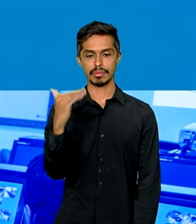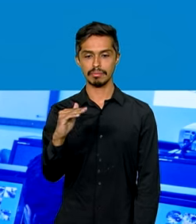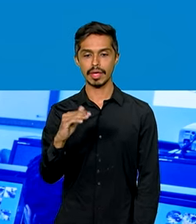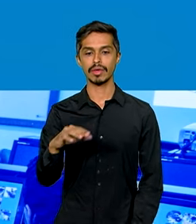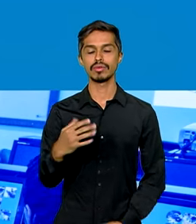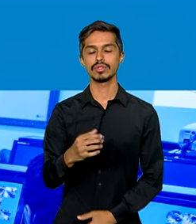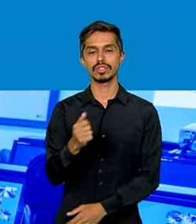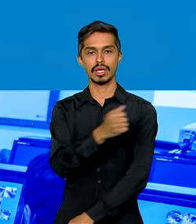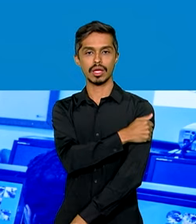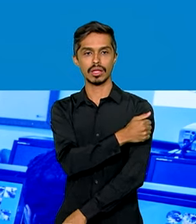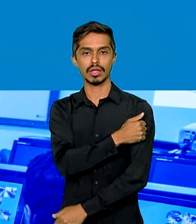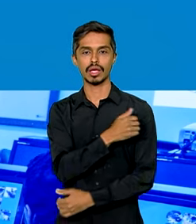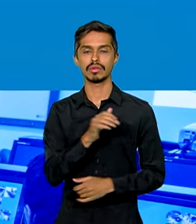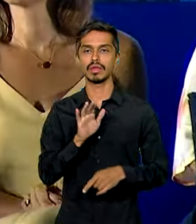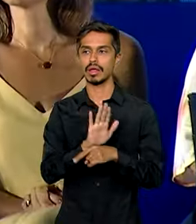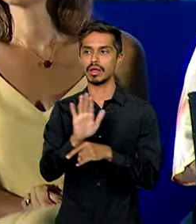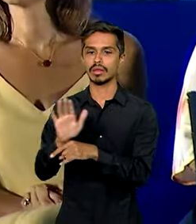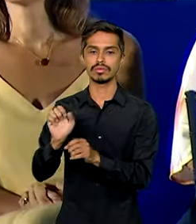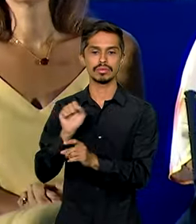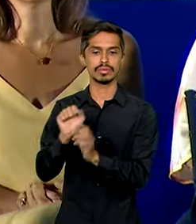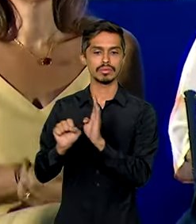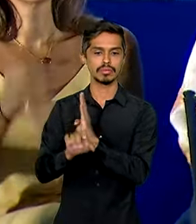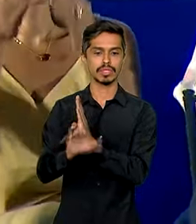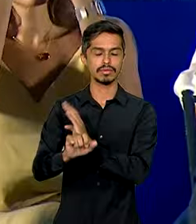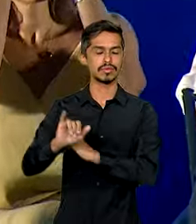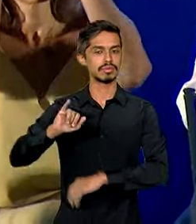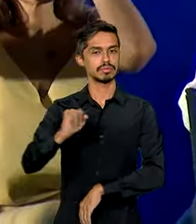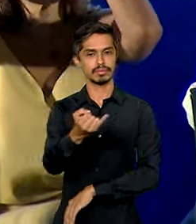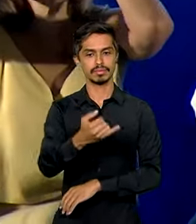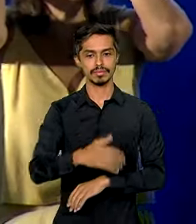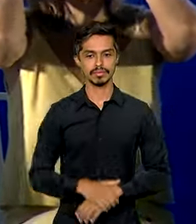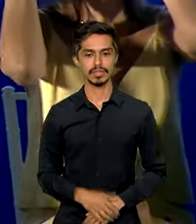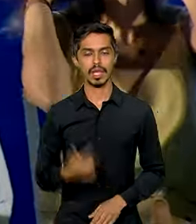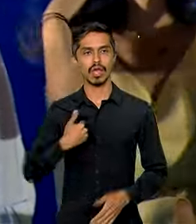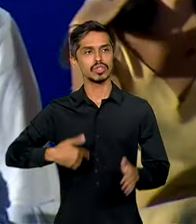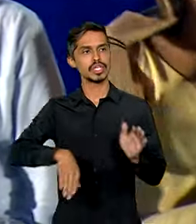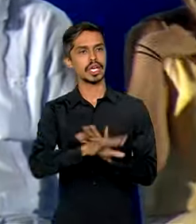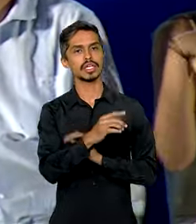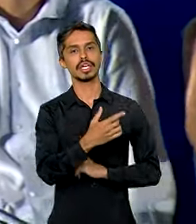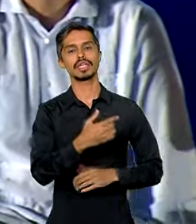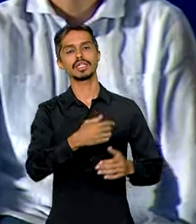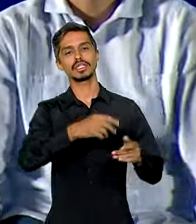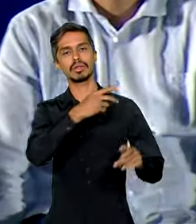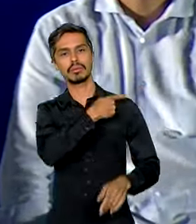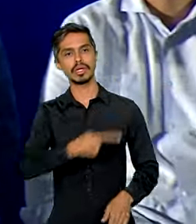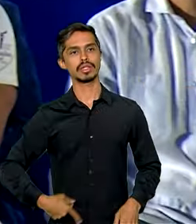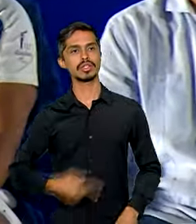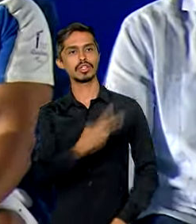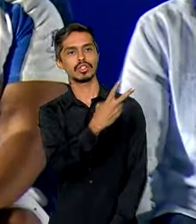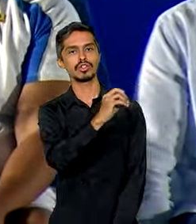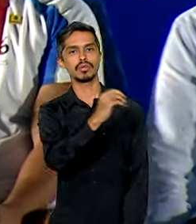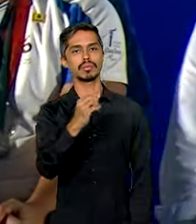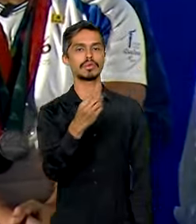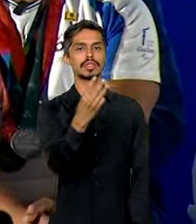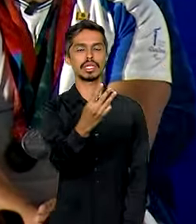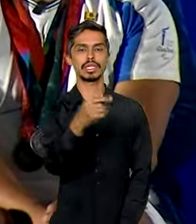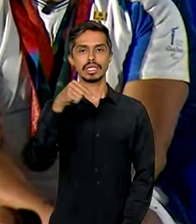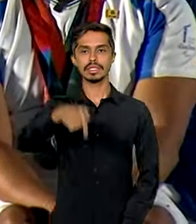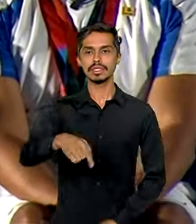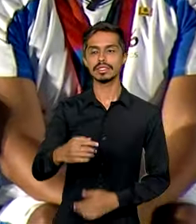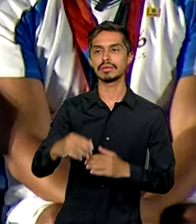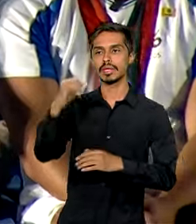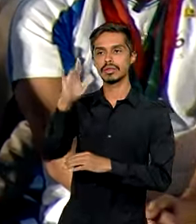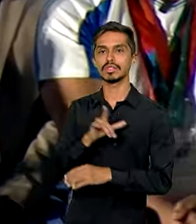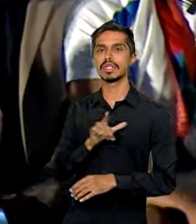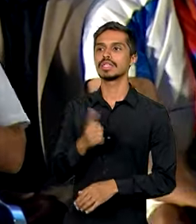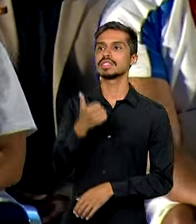de alunos beneficiados. Quando eu cheguei na presidência em 2003, este instituto, este país tinha